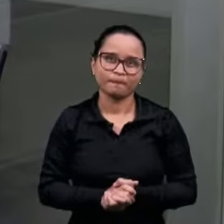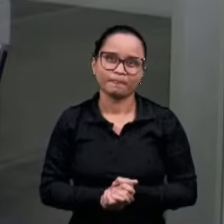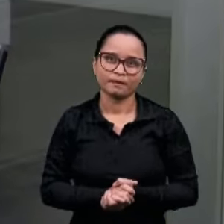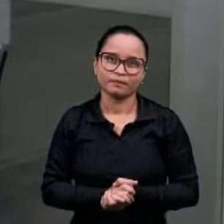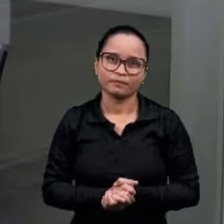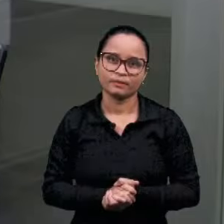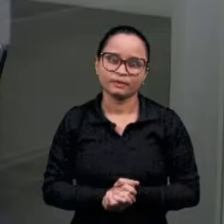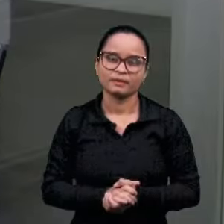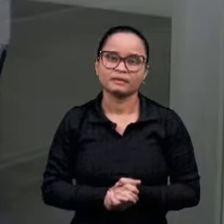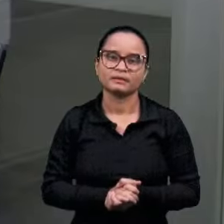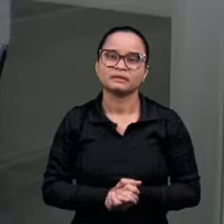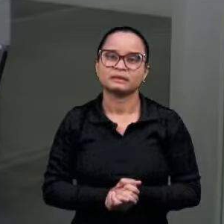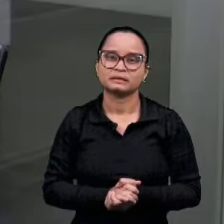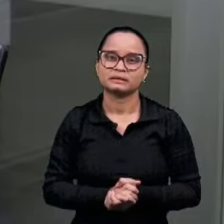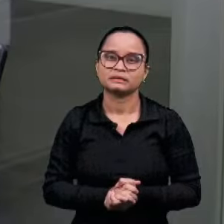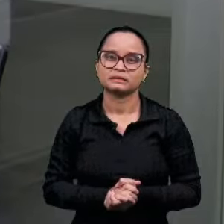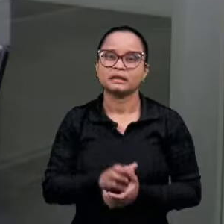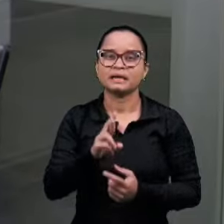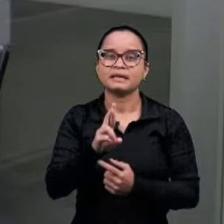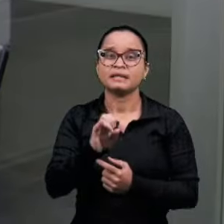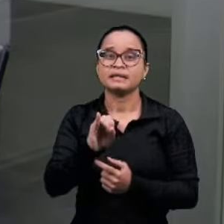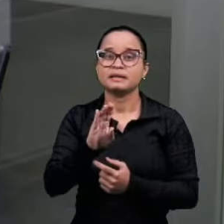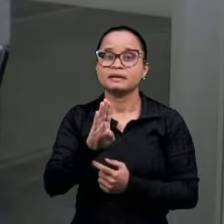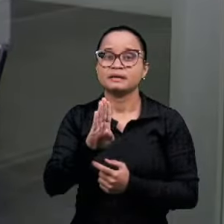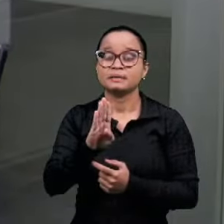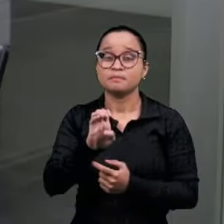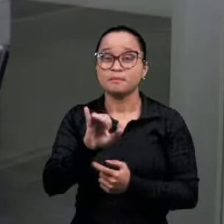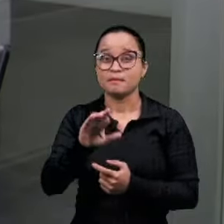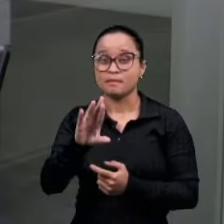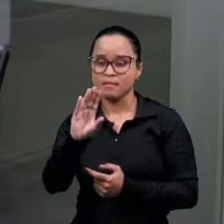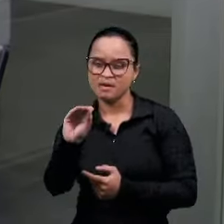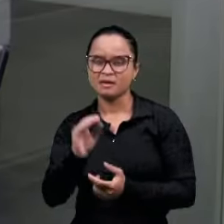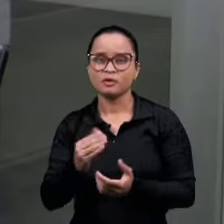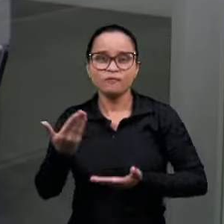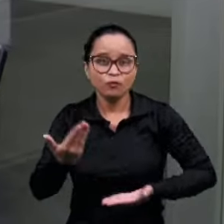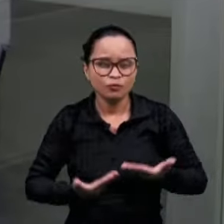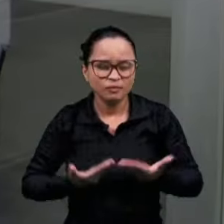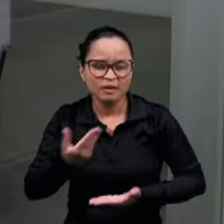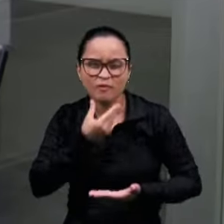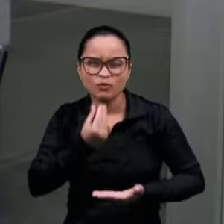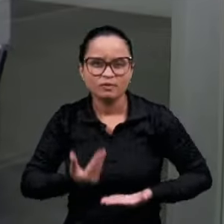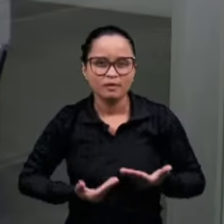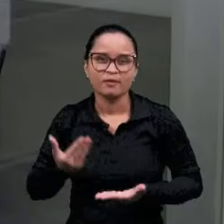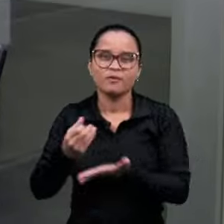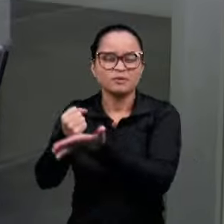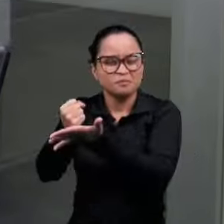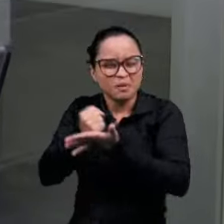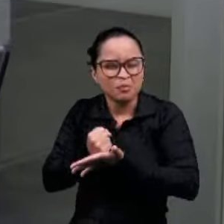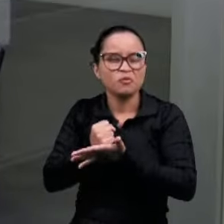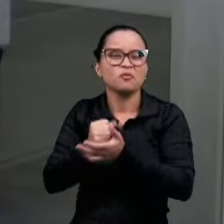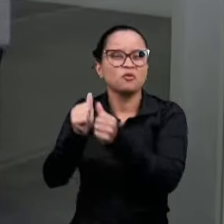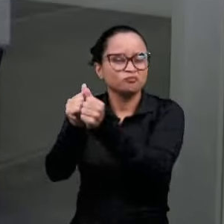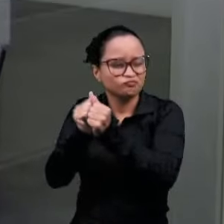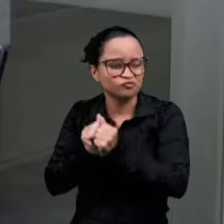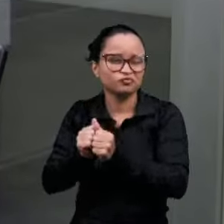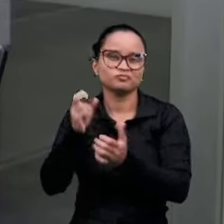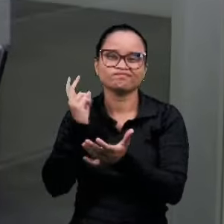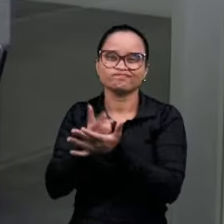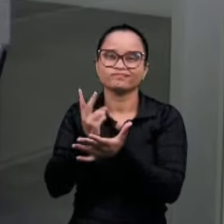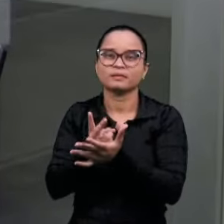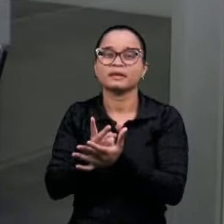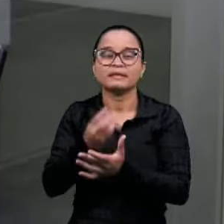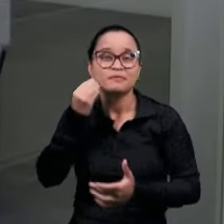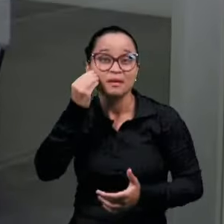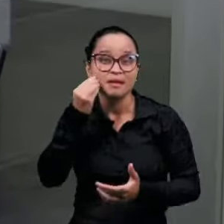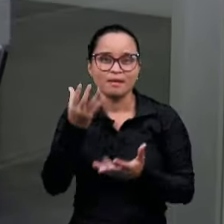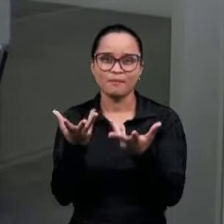Anel Ribeiro, ele foi um servo que me ajudou muito, muito, de experiências maravilhosas, mas o que eu quero dizer,